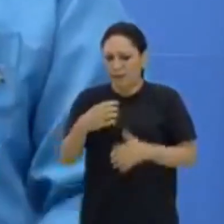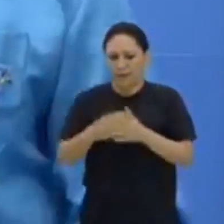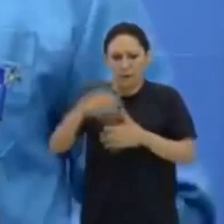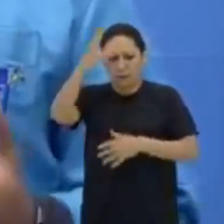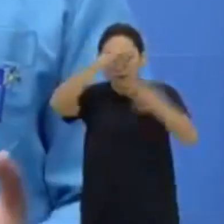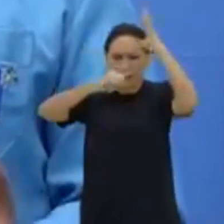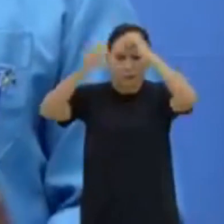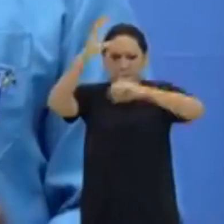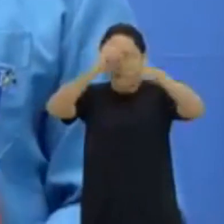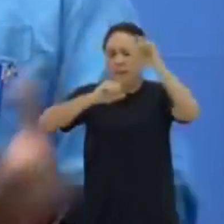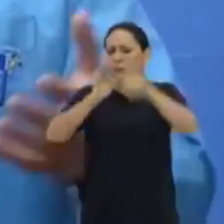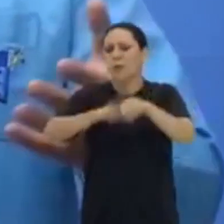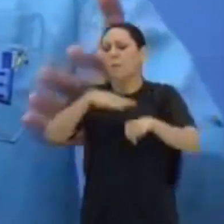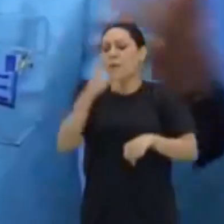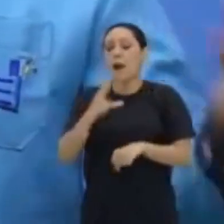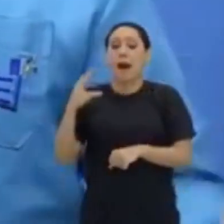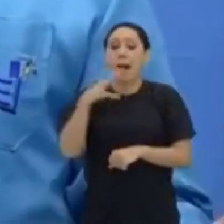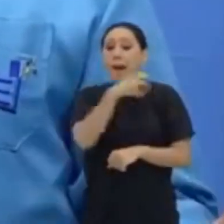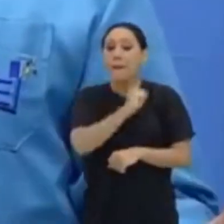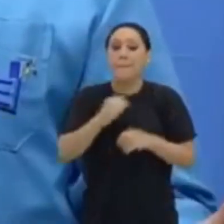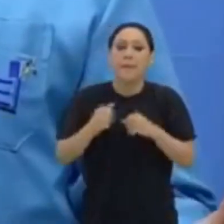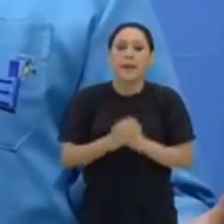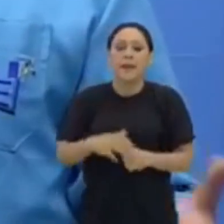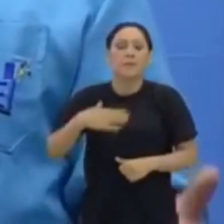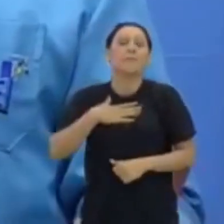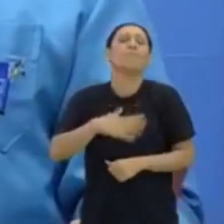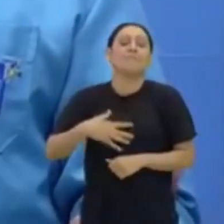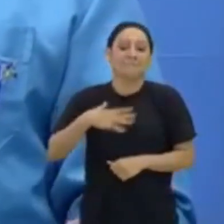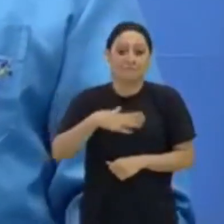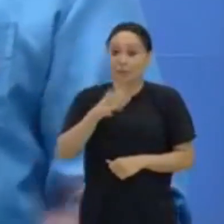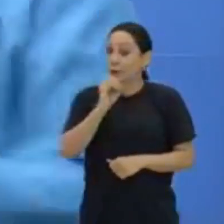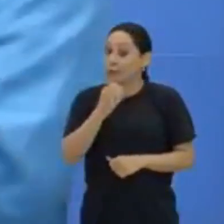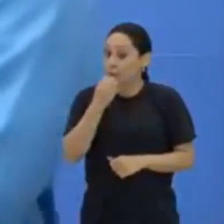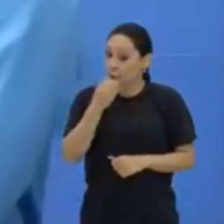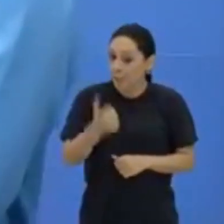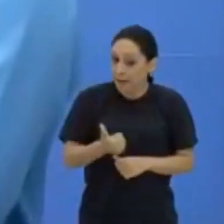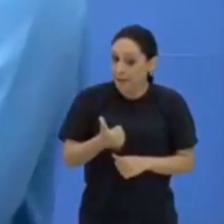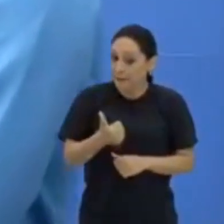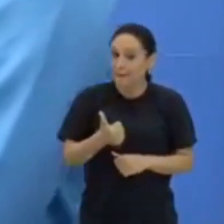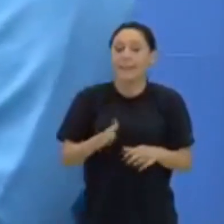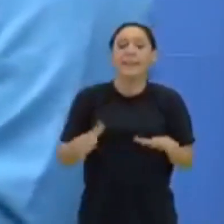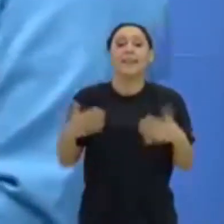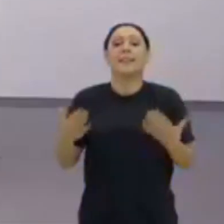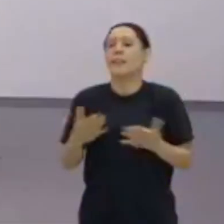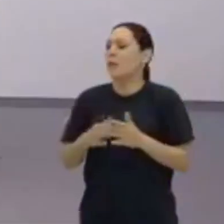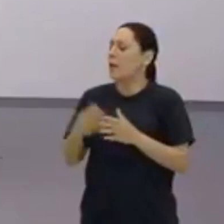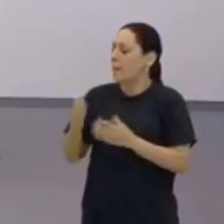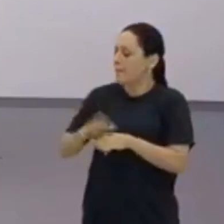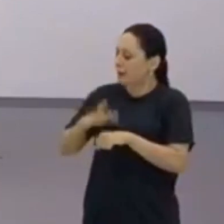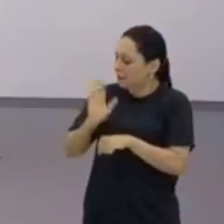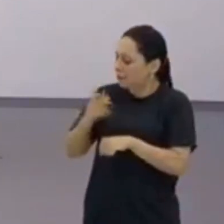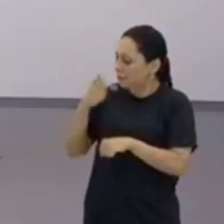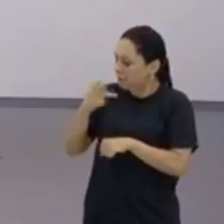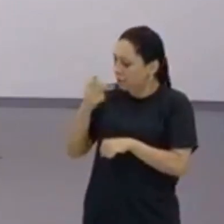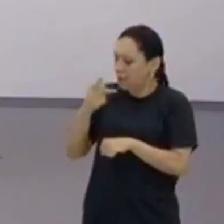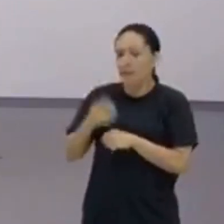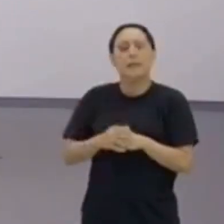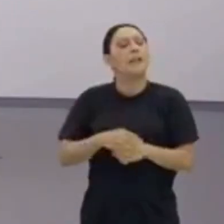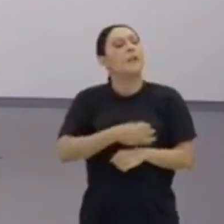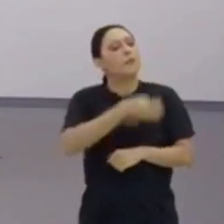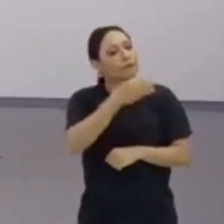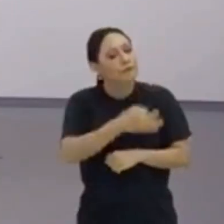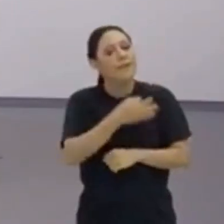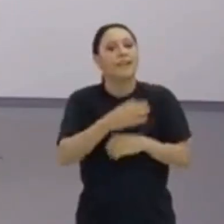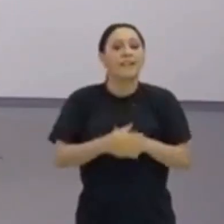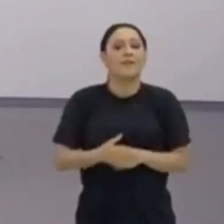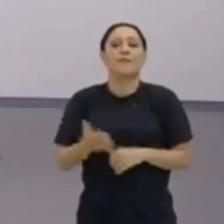muito melhor, muito mais rápido, com muito mais satisfação. Tudo bem, pessoal? E aí, Fernando, mais alguma coisa? É isso. Não, tô certinho, então vamos